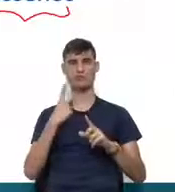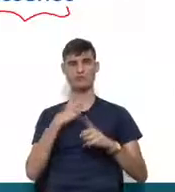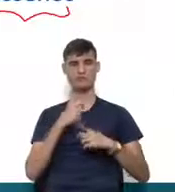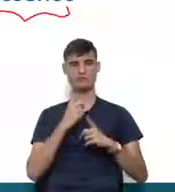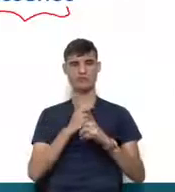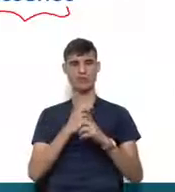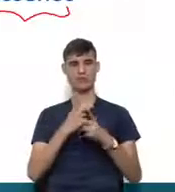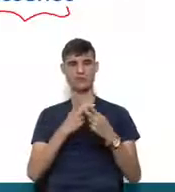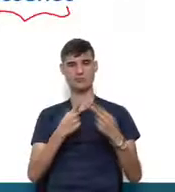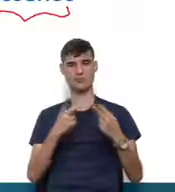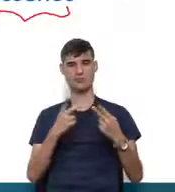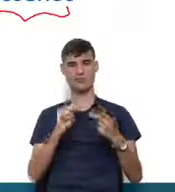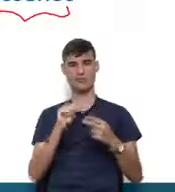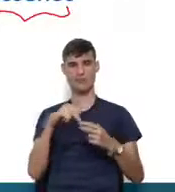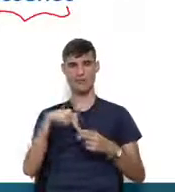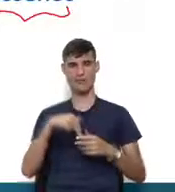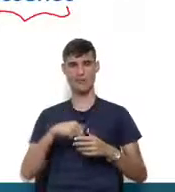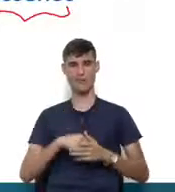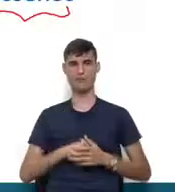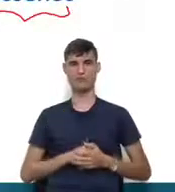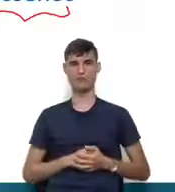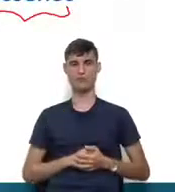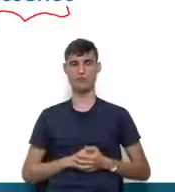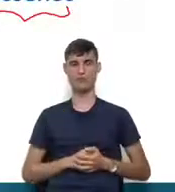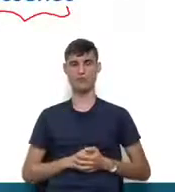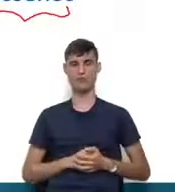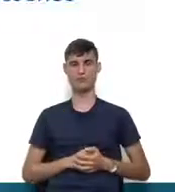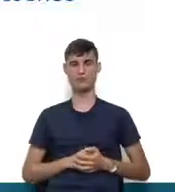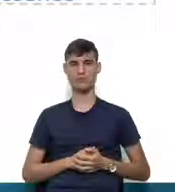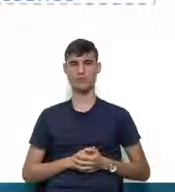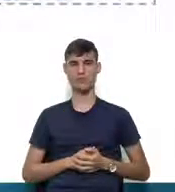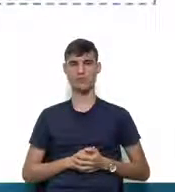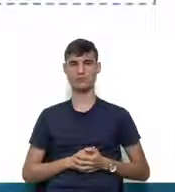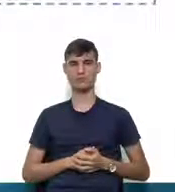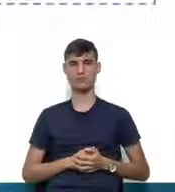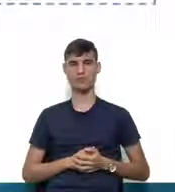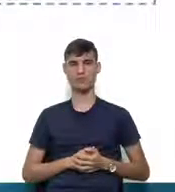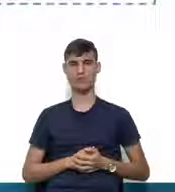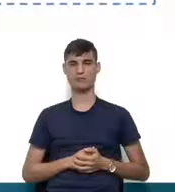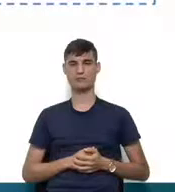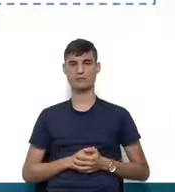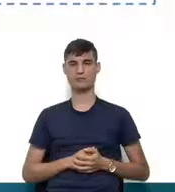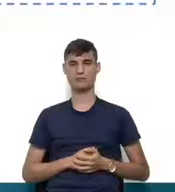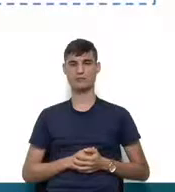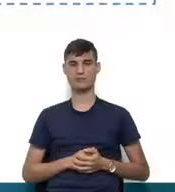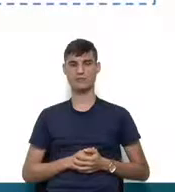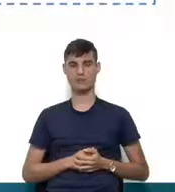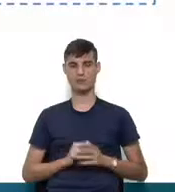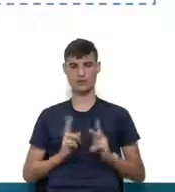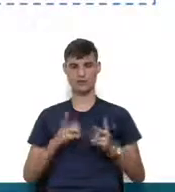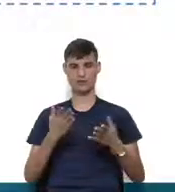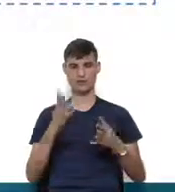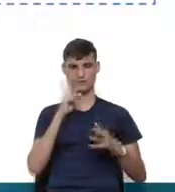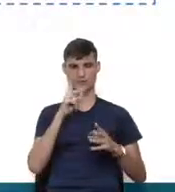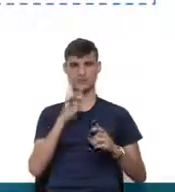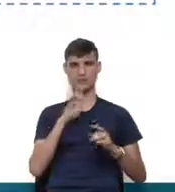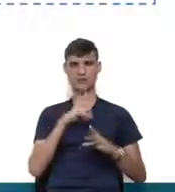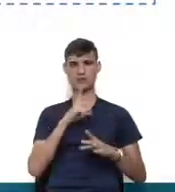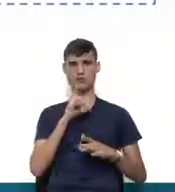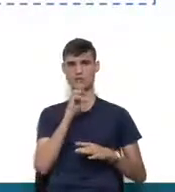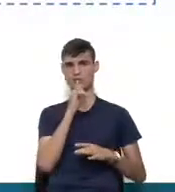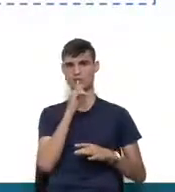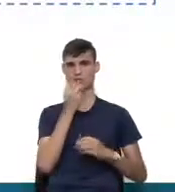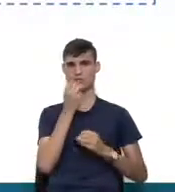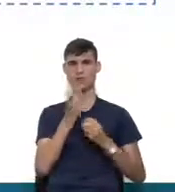o coeficiente AN, tá? Continuando, aqui nós temos só um exemplo de como que se